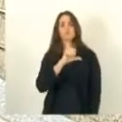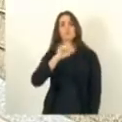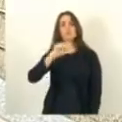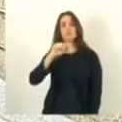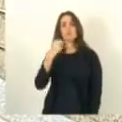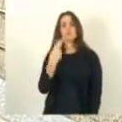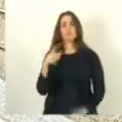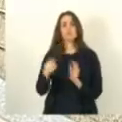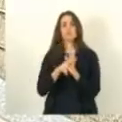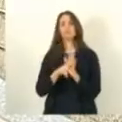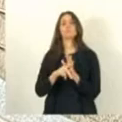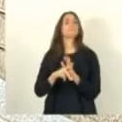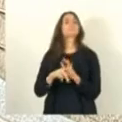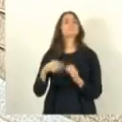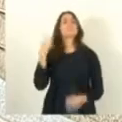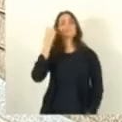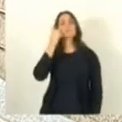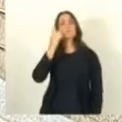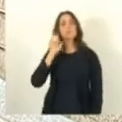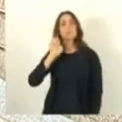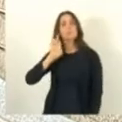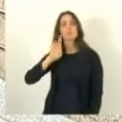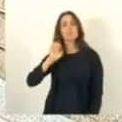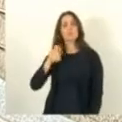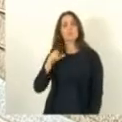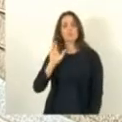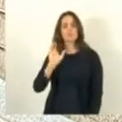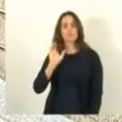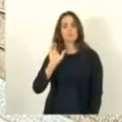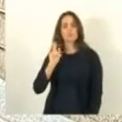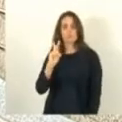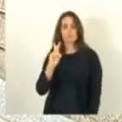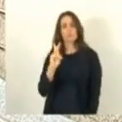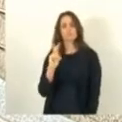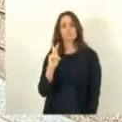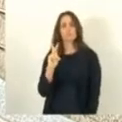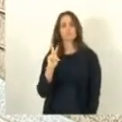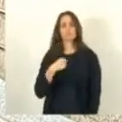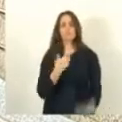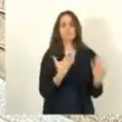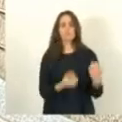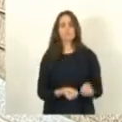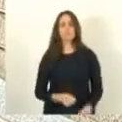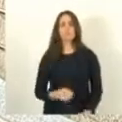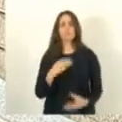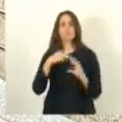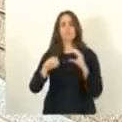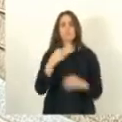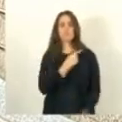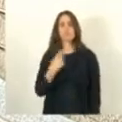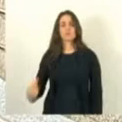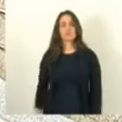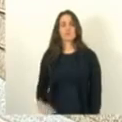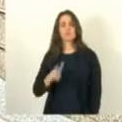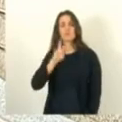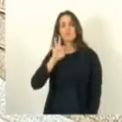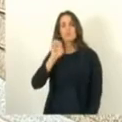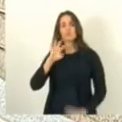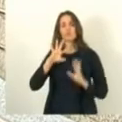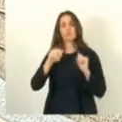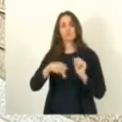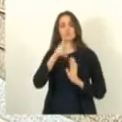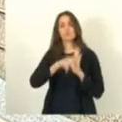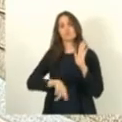5982, do deputado Eric Moço. Defiro. Item 2, mensagem número 026 do governador do estado, encaminhando veto total ao projeto de